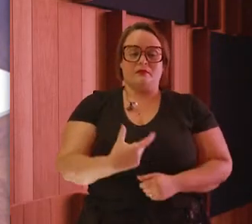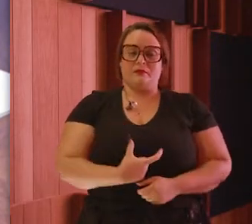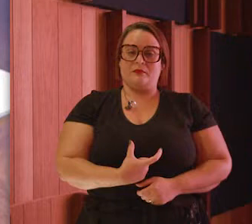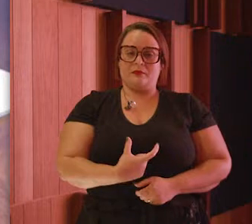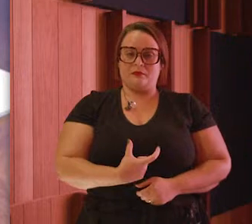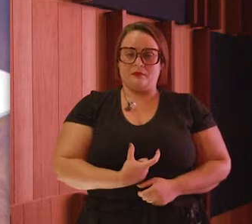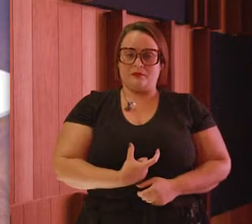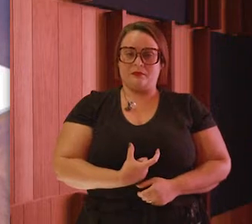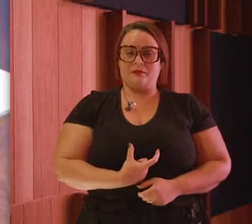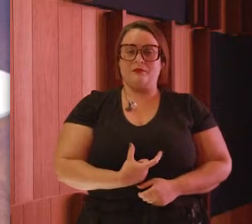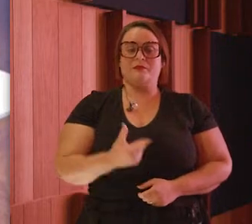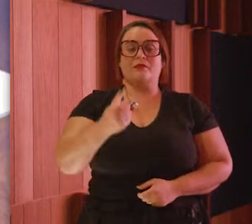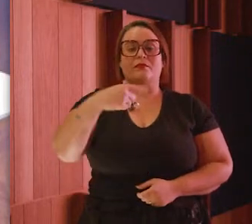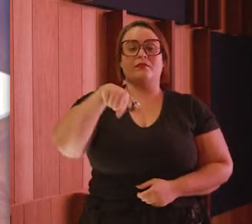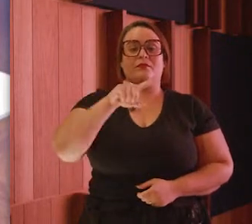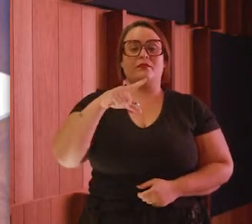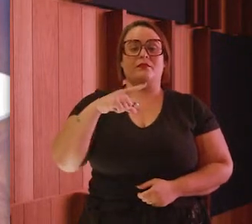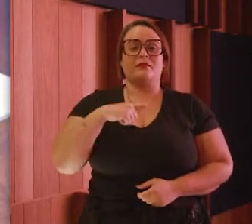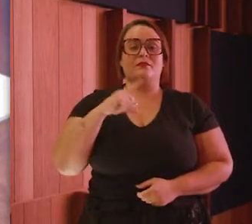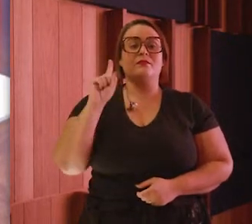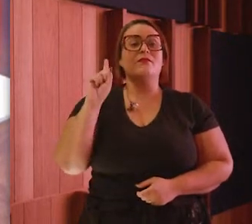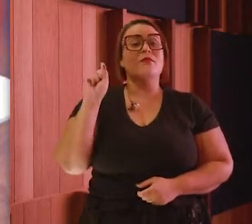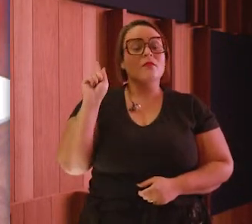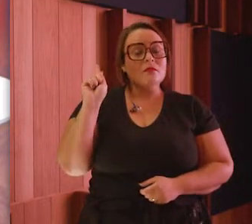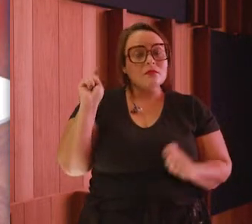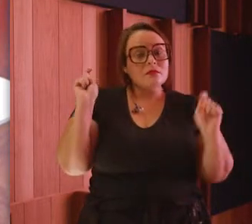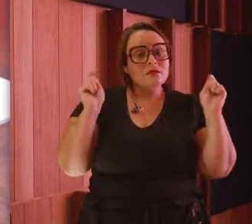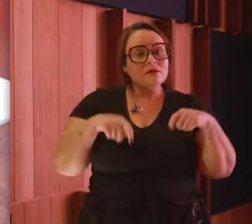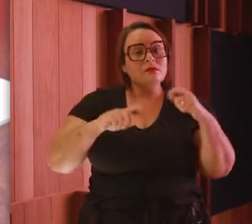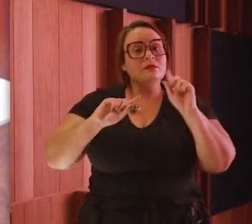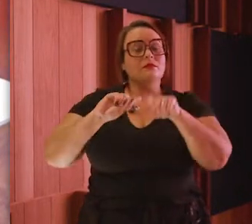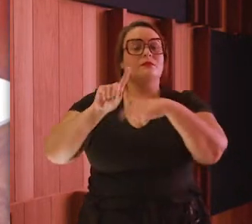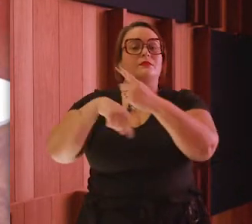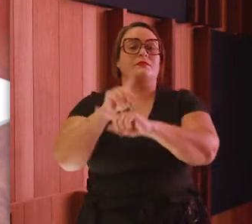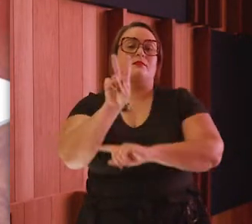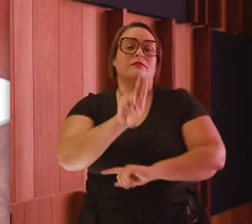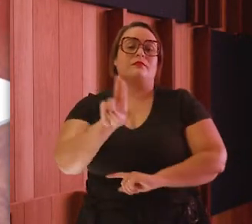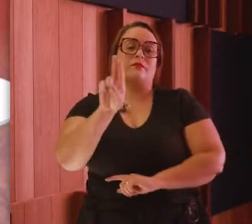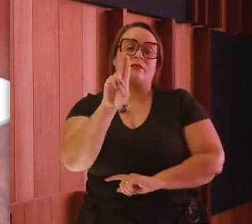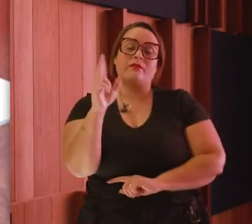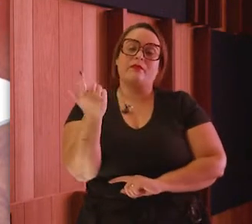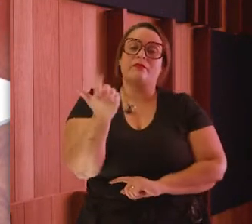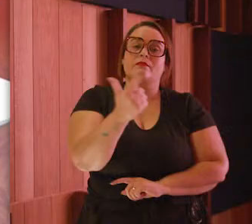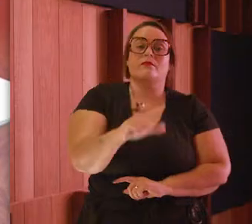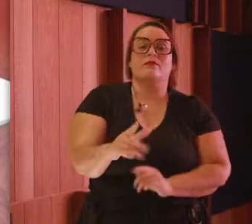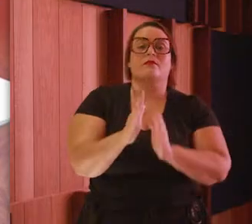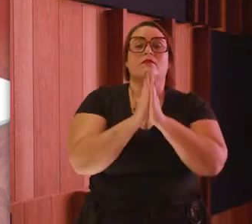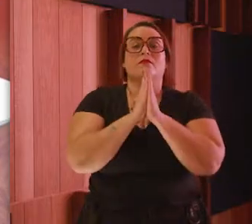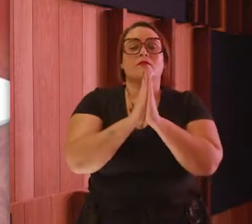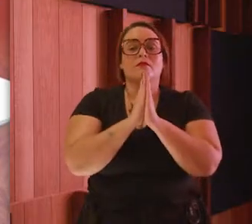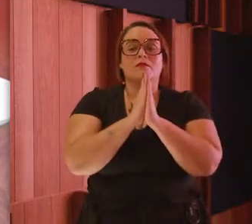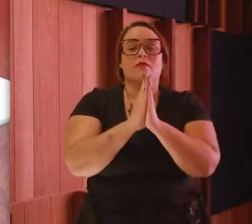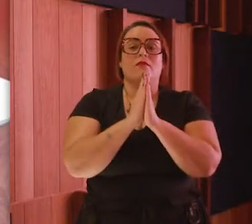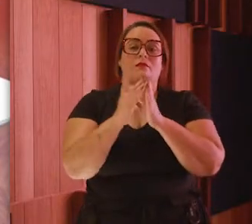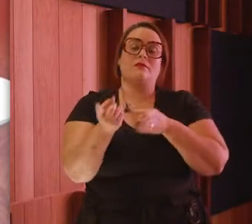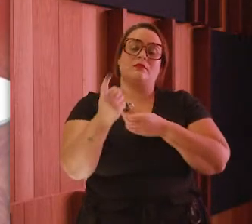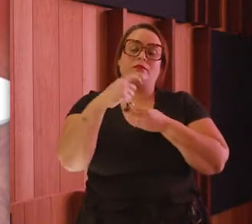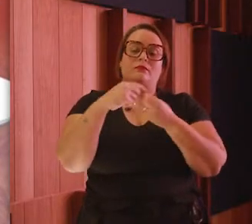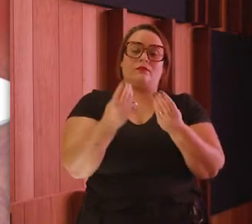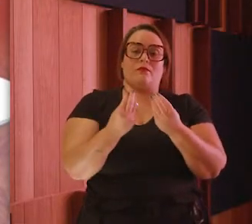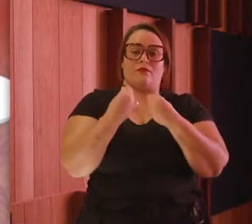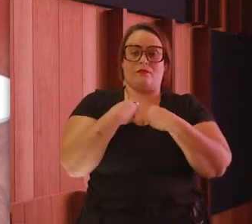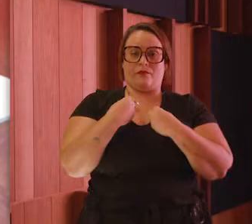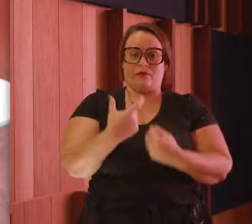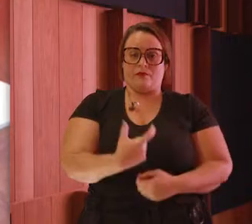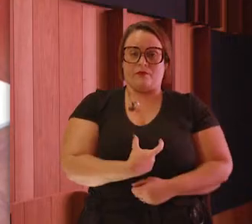estão recebendo, eles são reutilizáveis. Então, por gentileza, devolvam os crachás na saída, porque nós